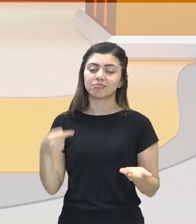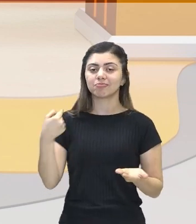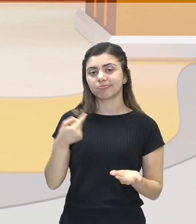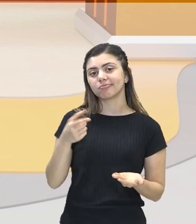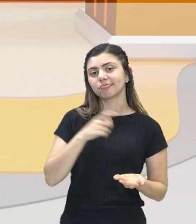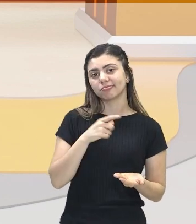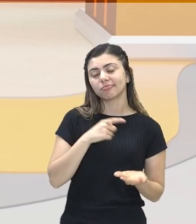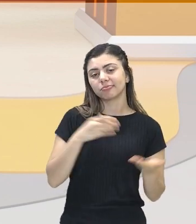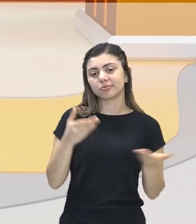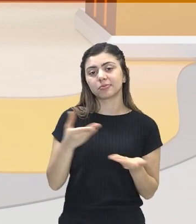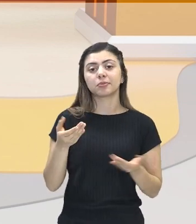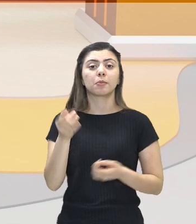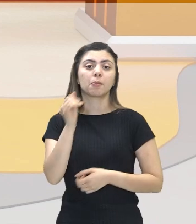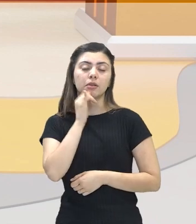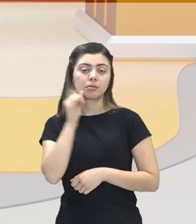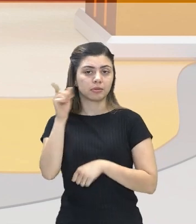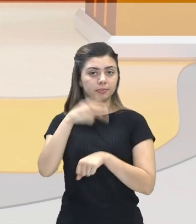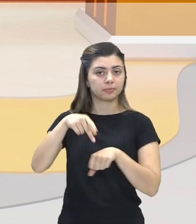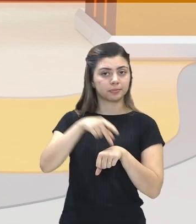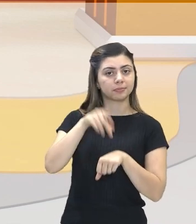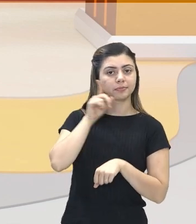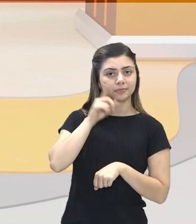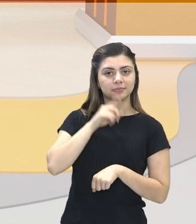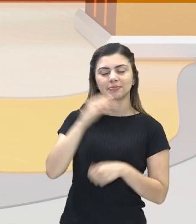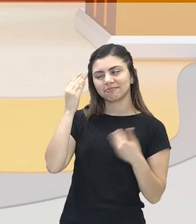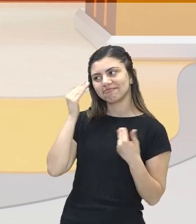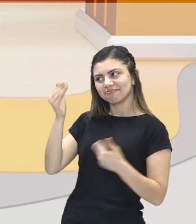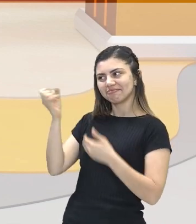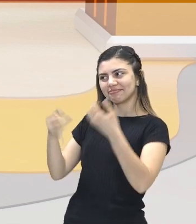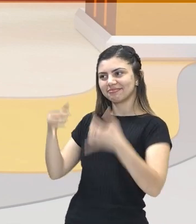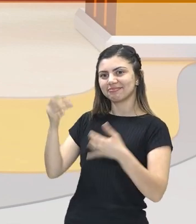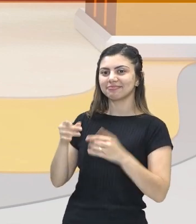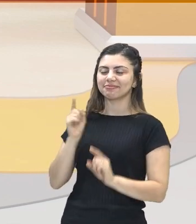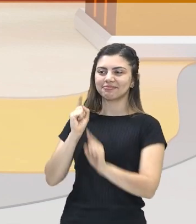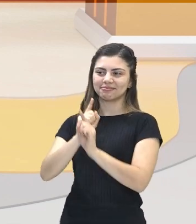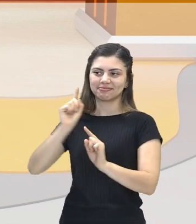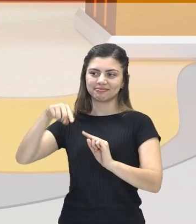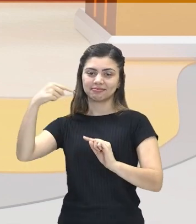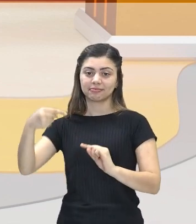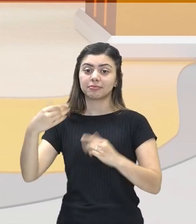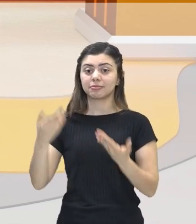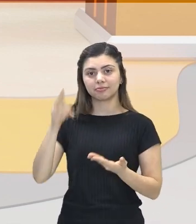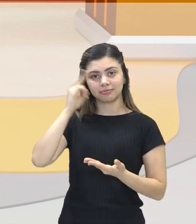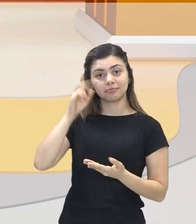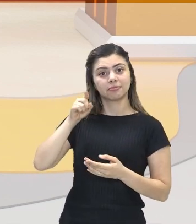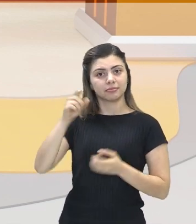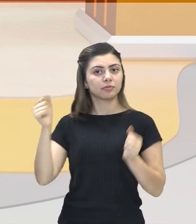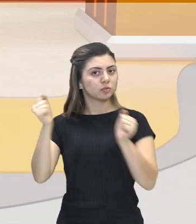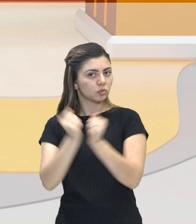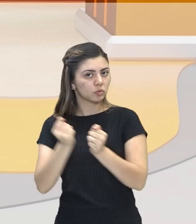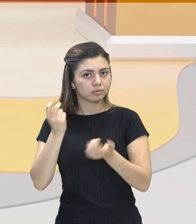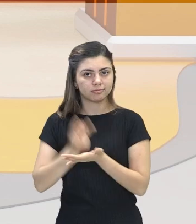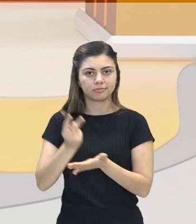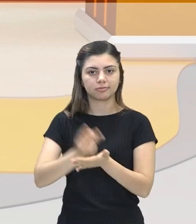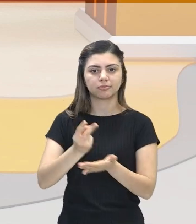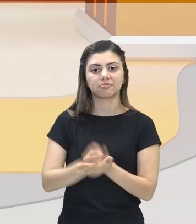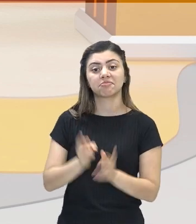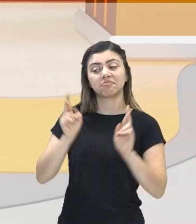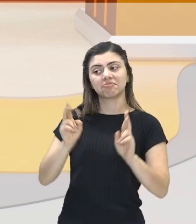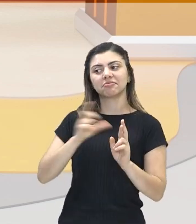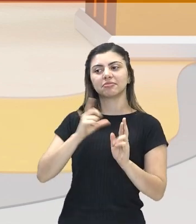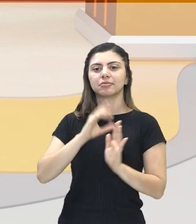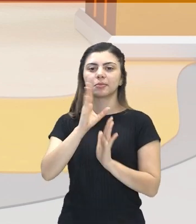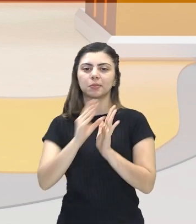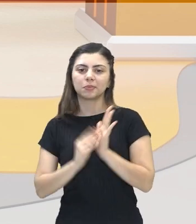por exemplo, dos Estados Unidos, né? Obrigado, viu, Curumim? Até a próxima aí, hein? Lembrando que ele vai estar sempre aí com a gente. Espero que com os assuntos um